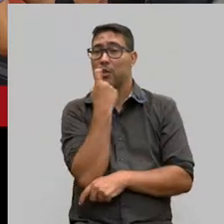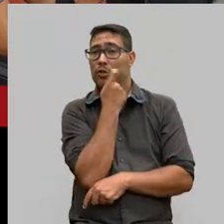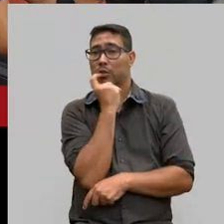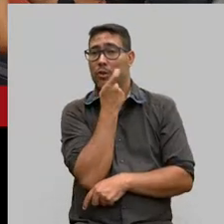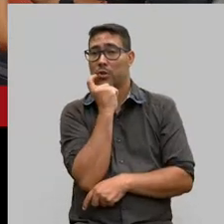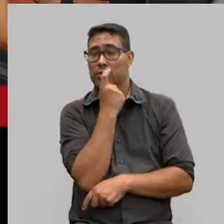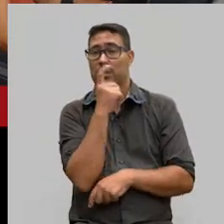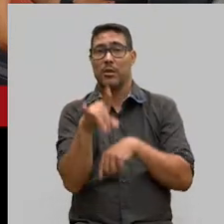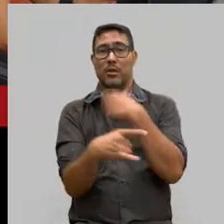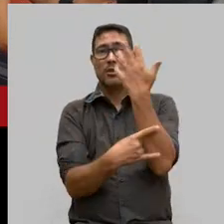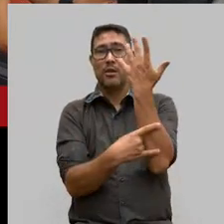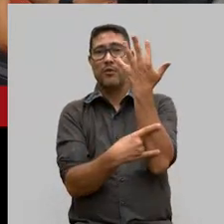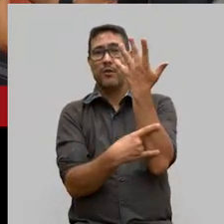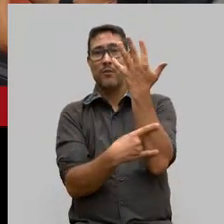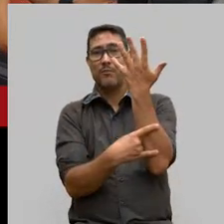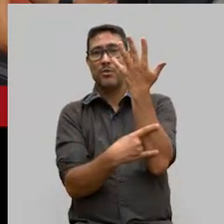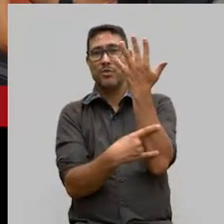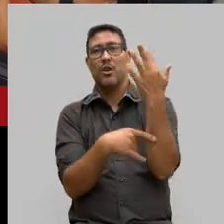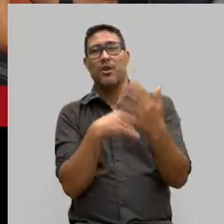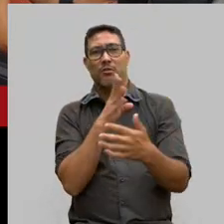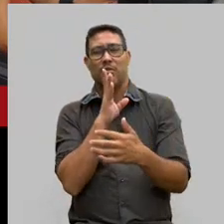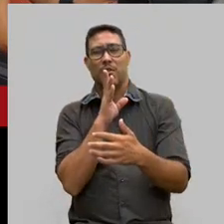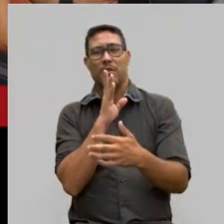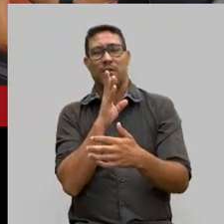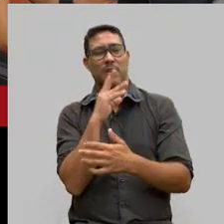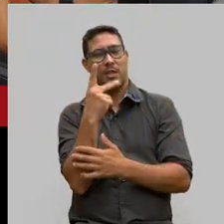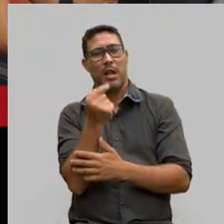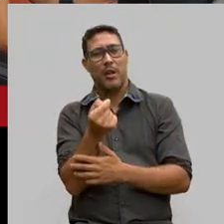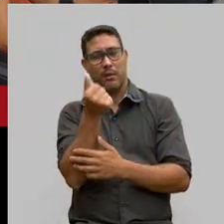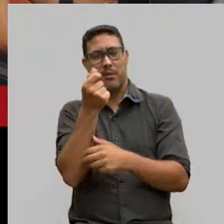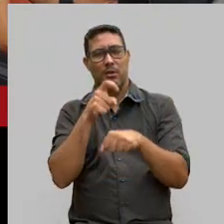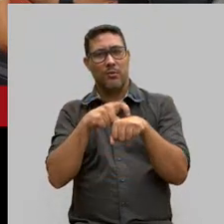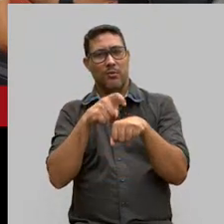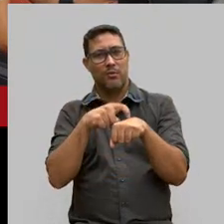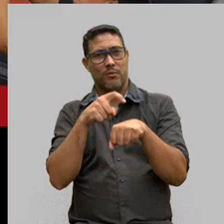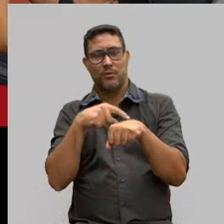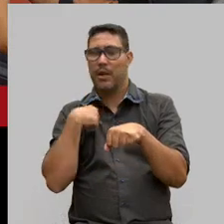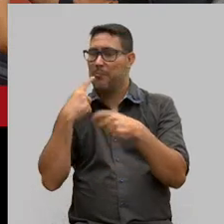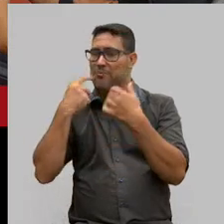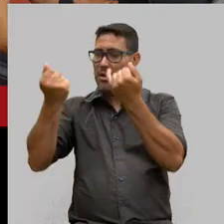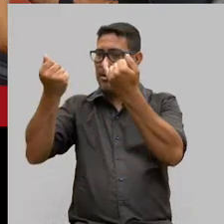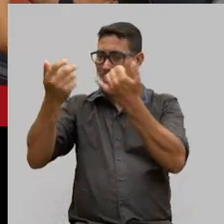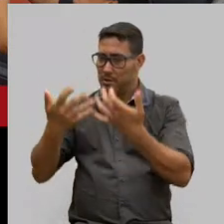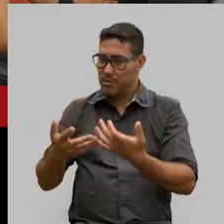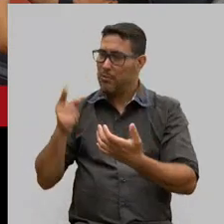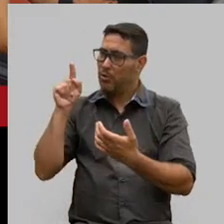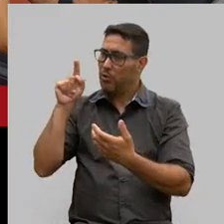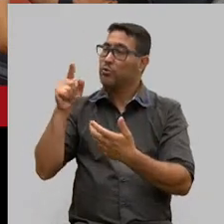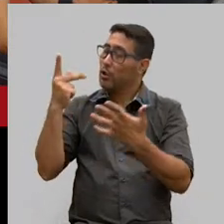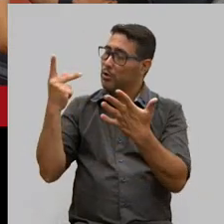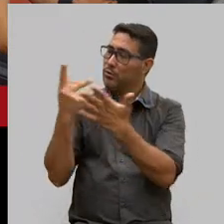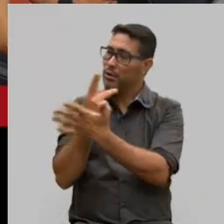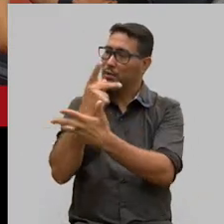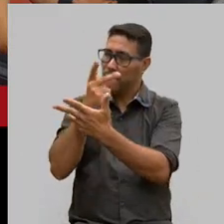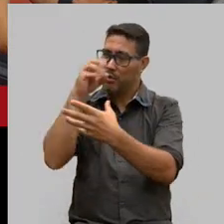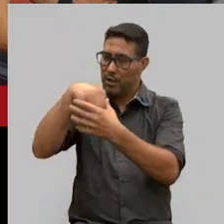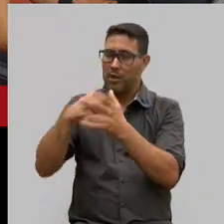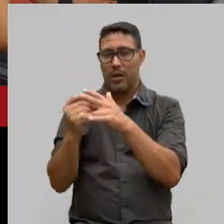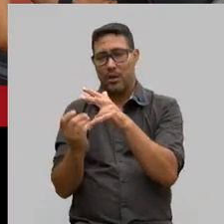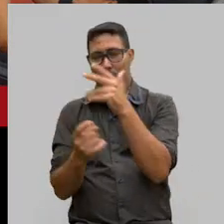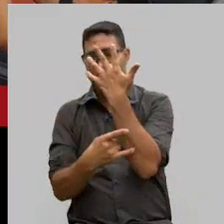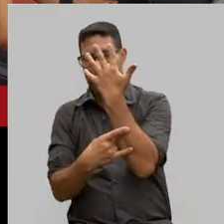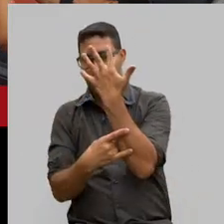tempo né professora Mas ela já me contou um pouco o que vem sendo feito na FMG na questa odontologia da odont pessoa com